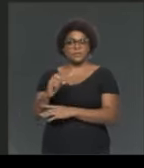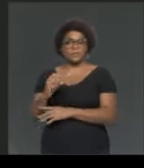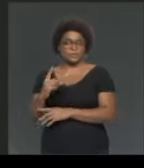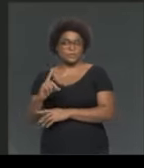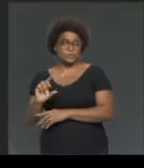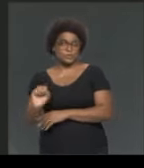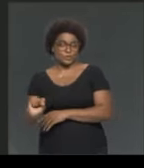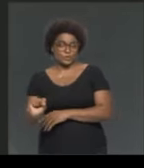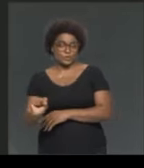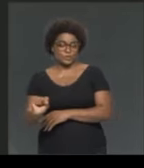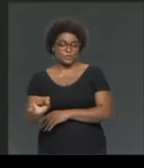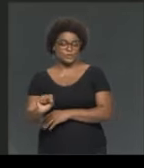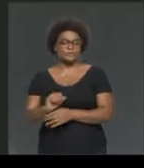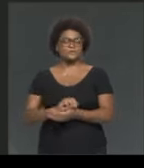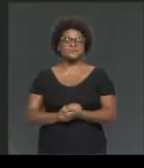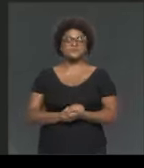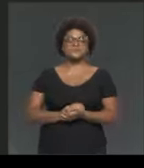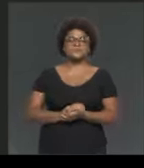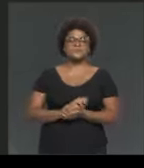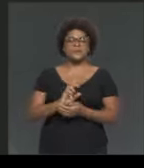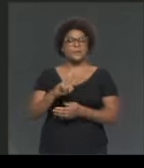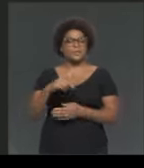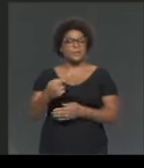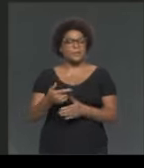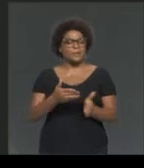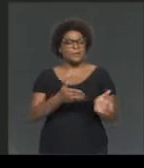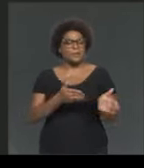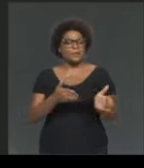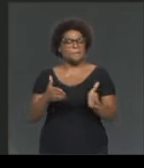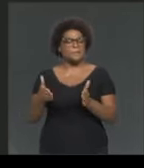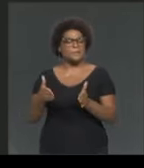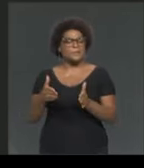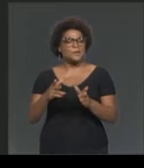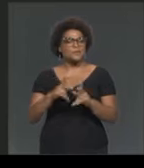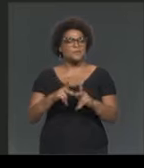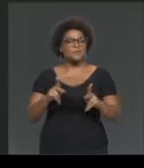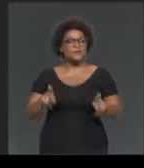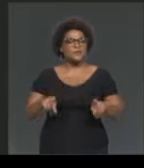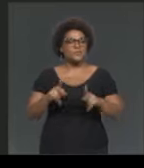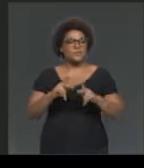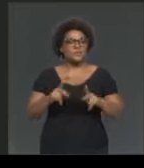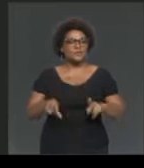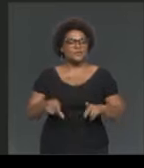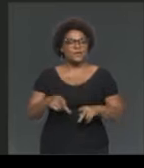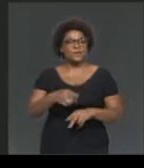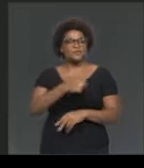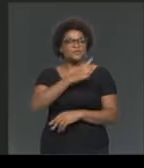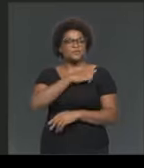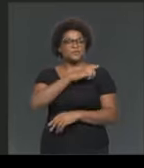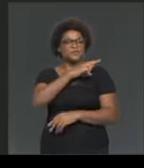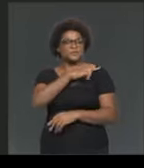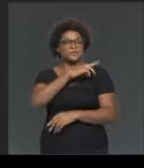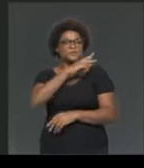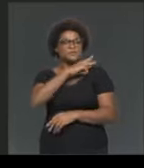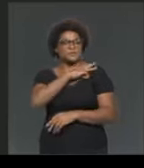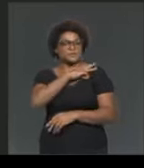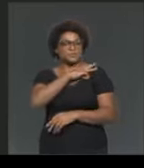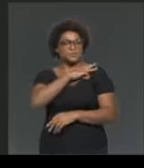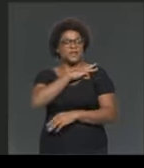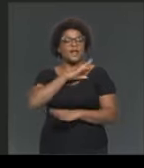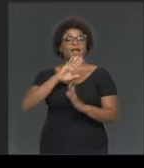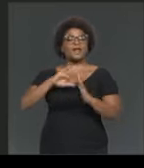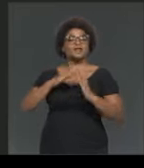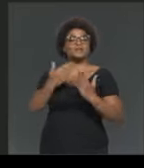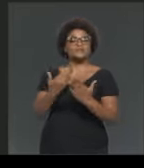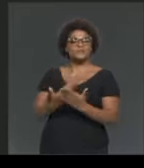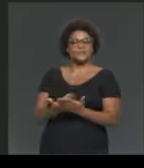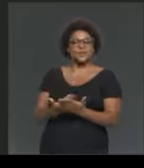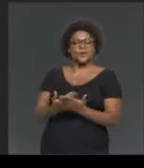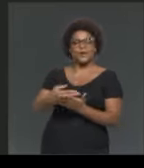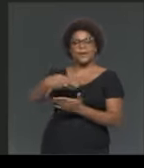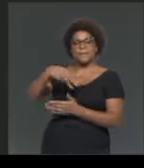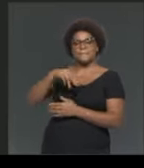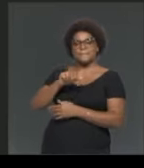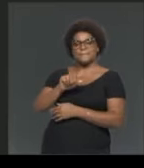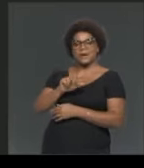Depois de 2018 para cá, professor do ensino médio na Escola Estadual Maurício Murgel, em Belo